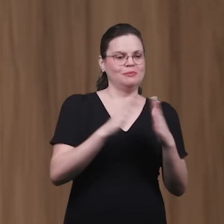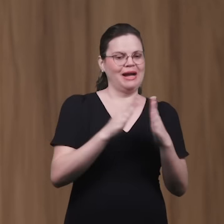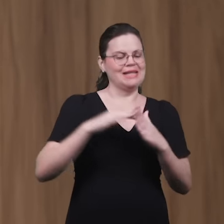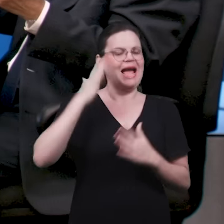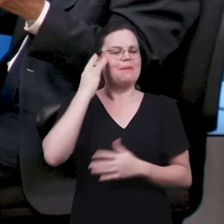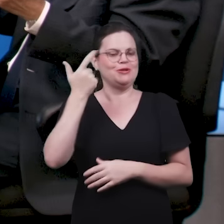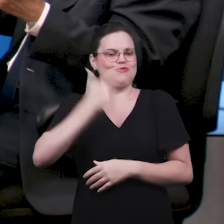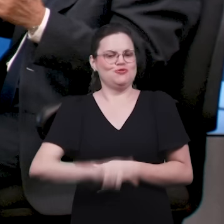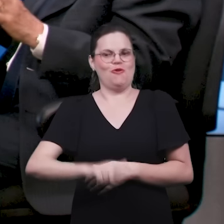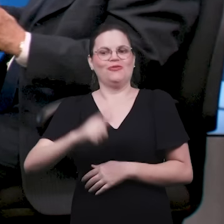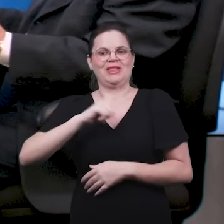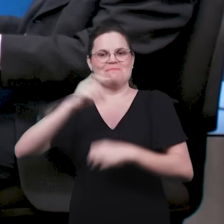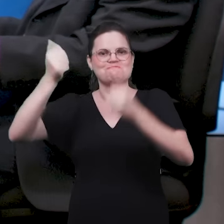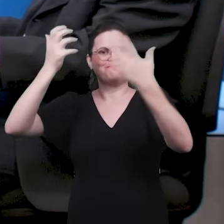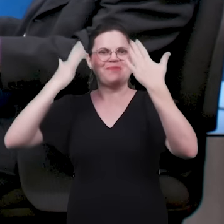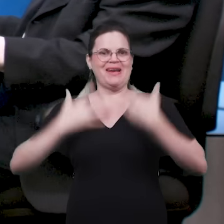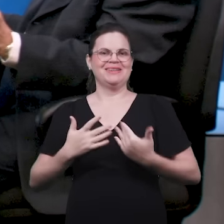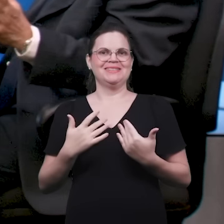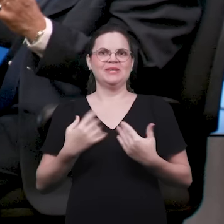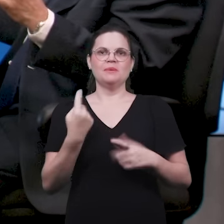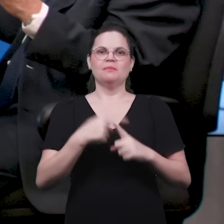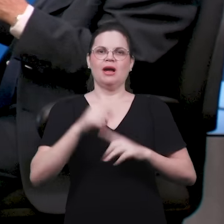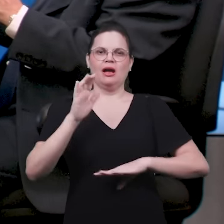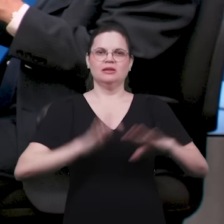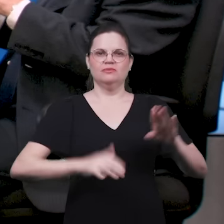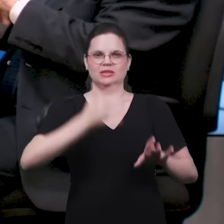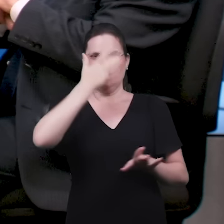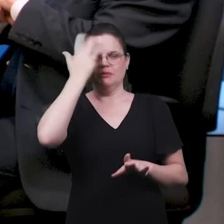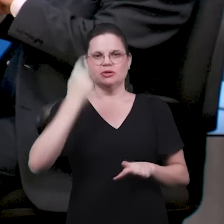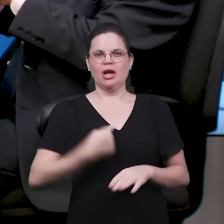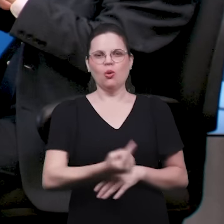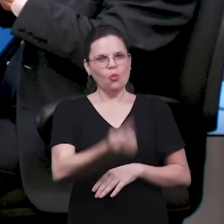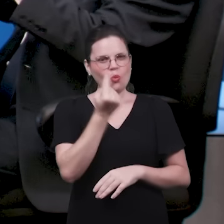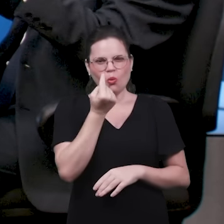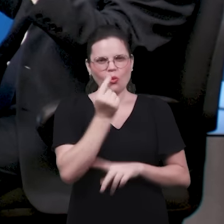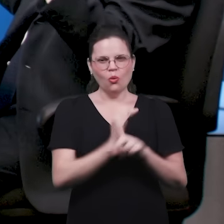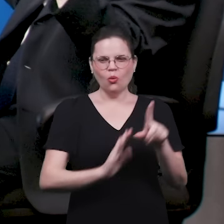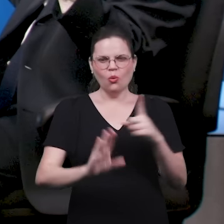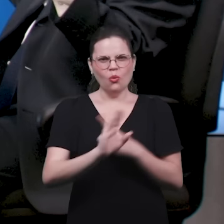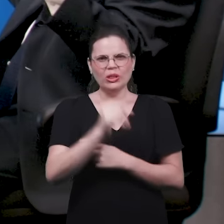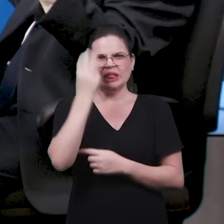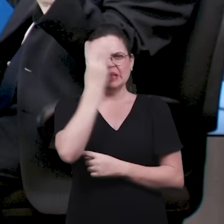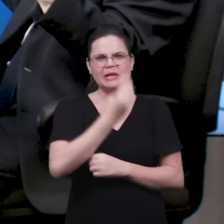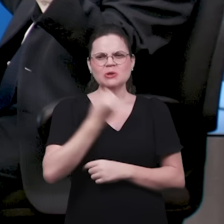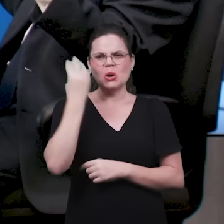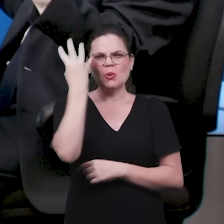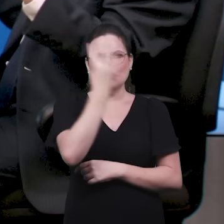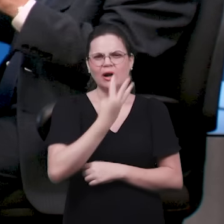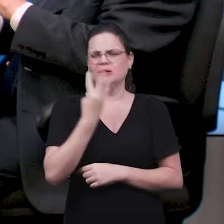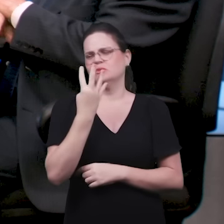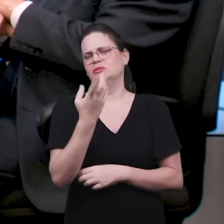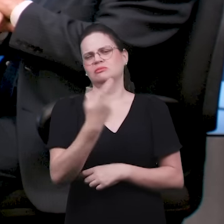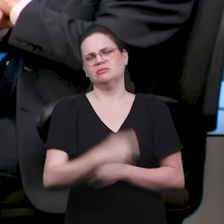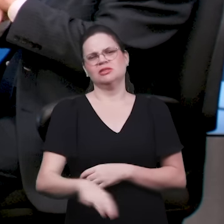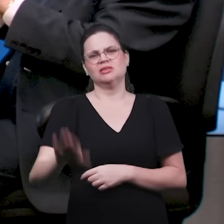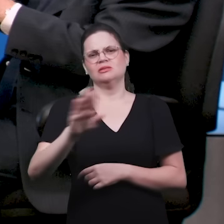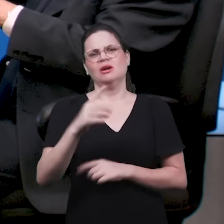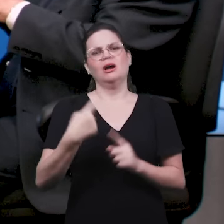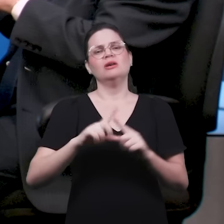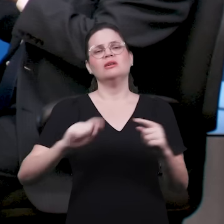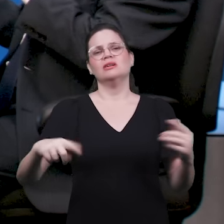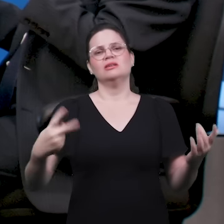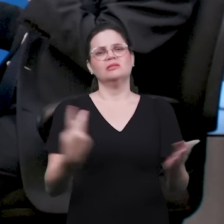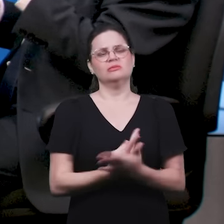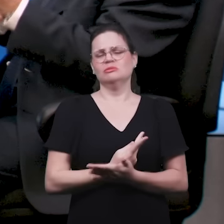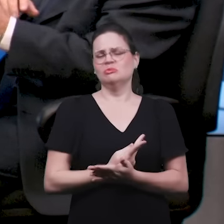De voltar amanhã. E muitas vezes as pessoas querem satisfazer isso tudo numa vez só, 3, 4 horas de culto, né? Aí chega um ponto que ninguém